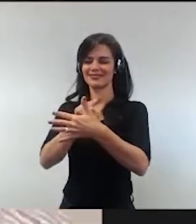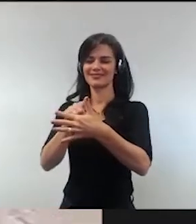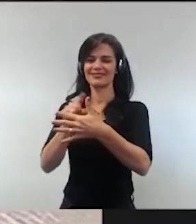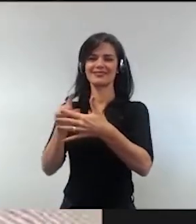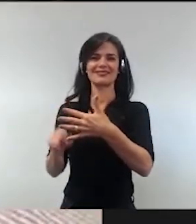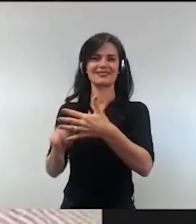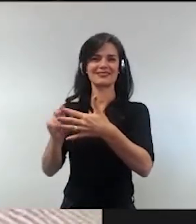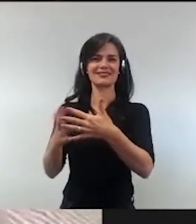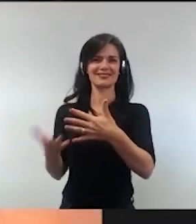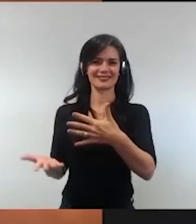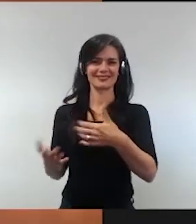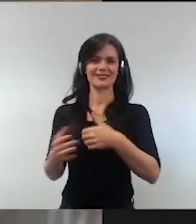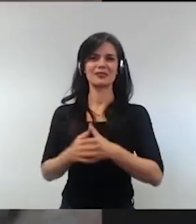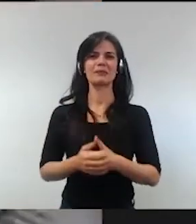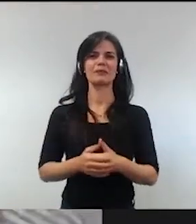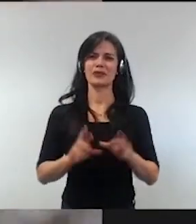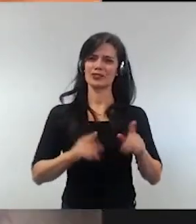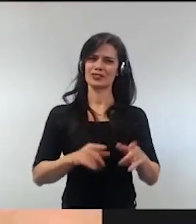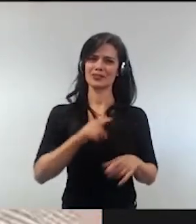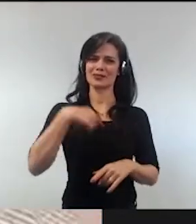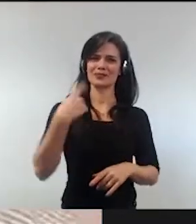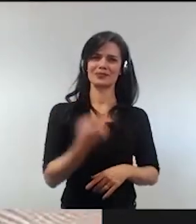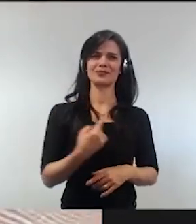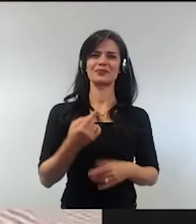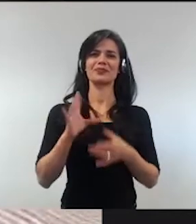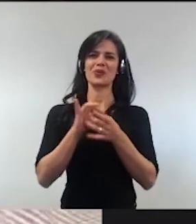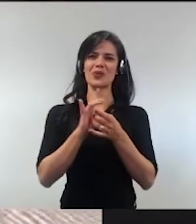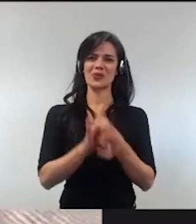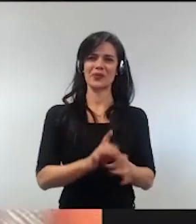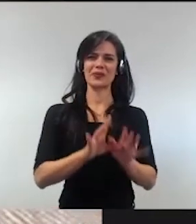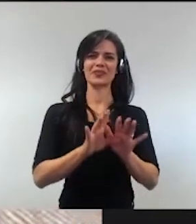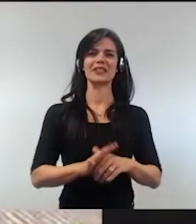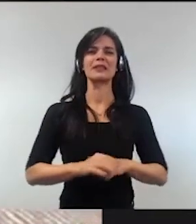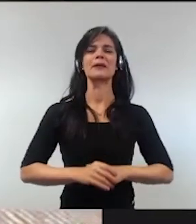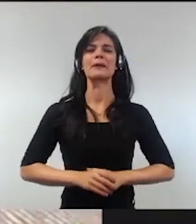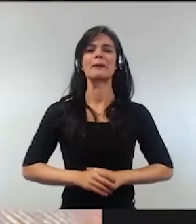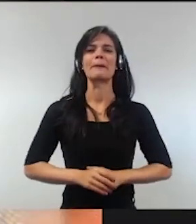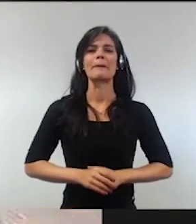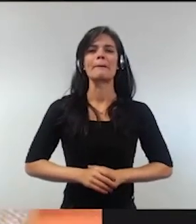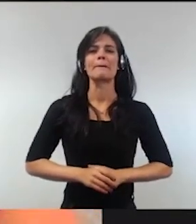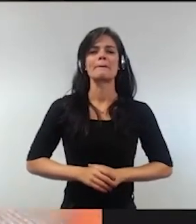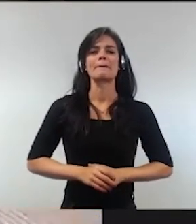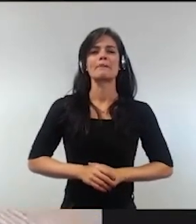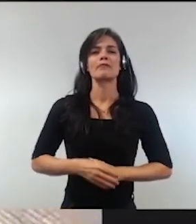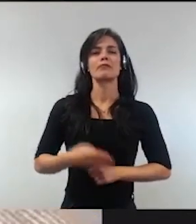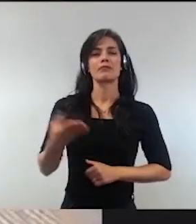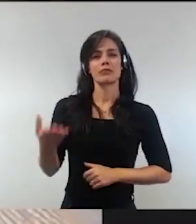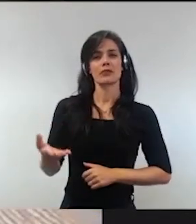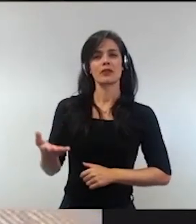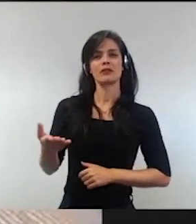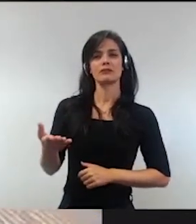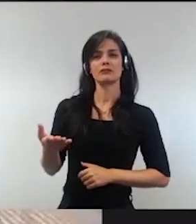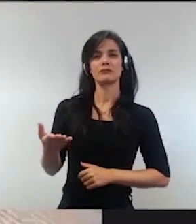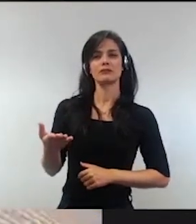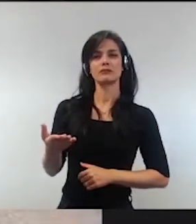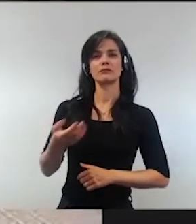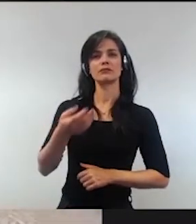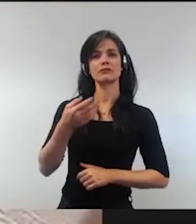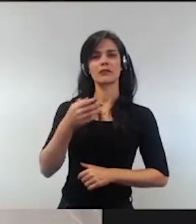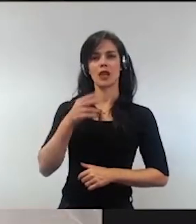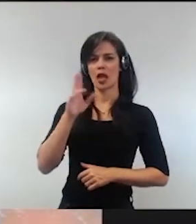usada por outros em outros contextos. Pois bem, Gulliver, quando faz essa viagem ao